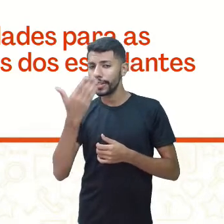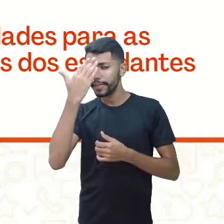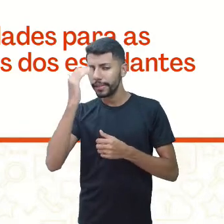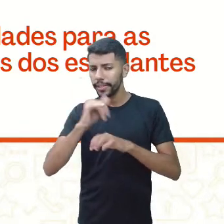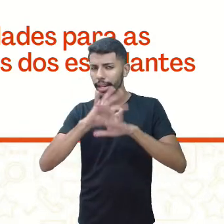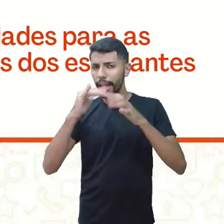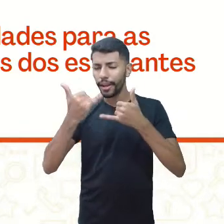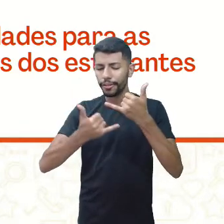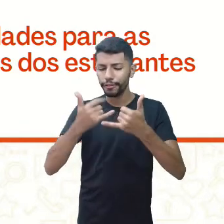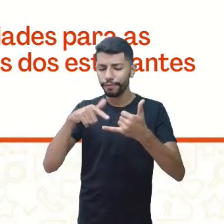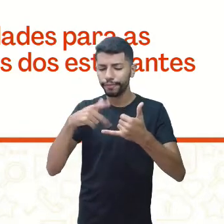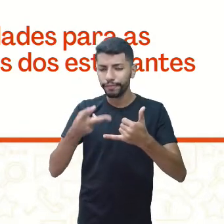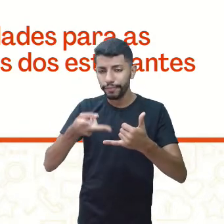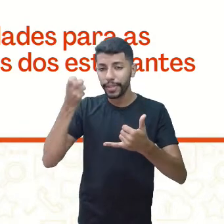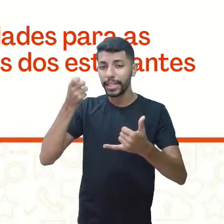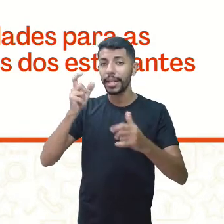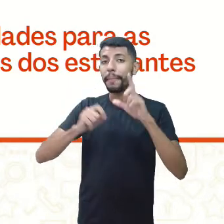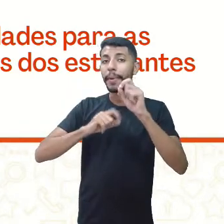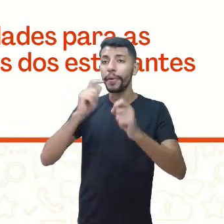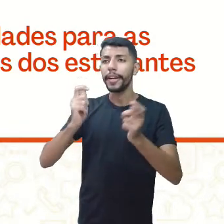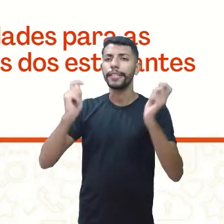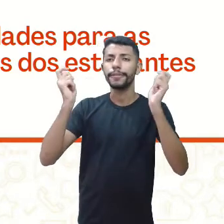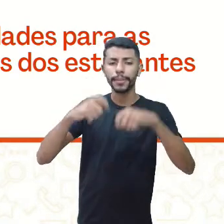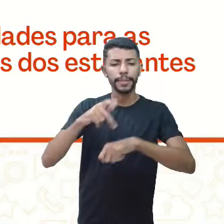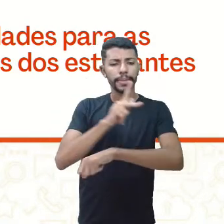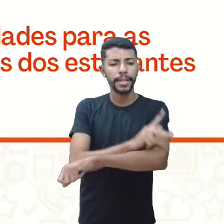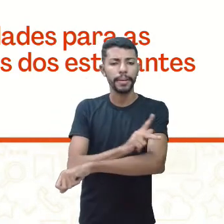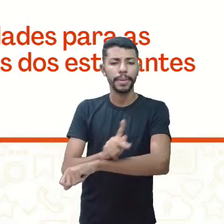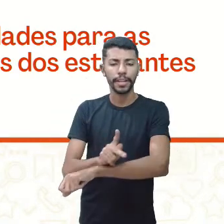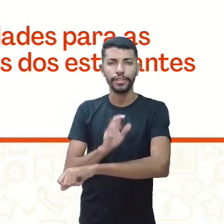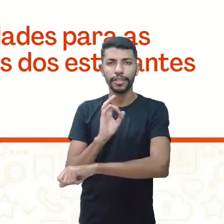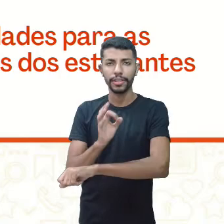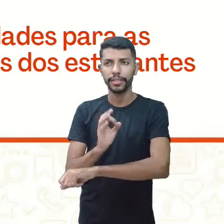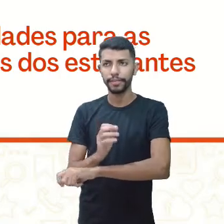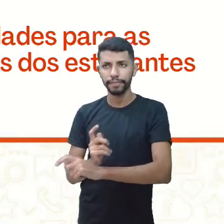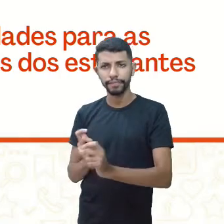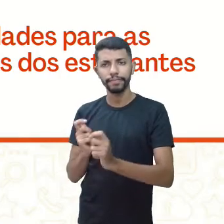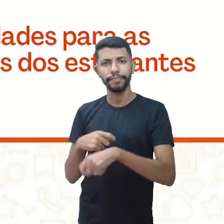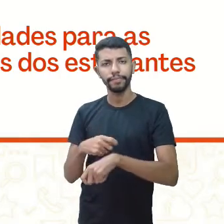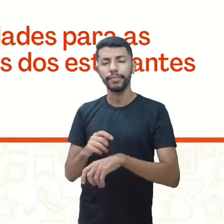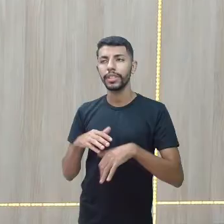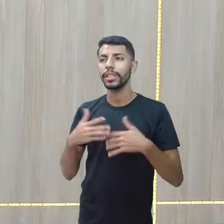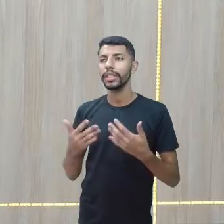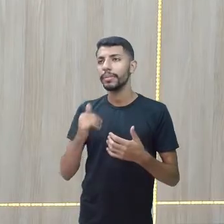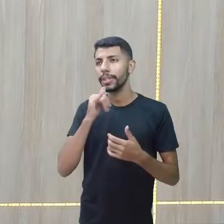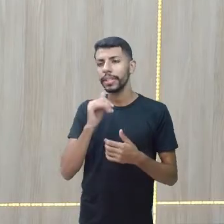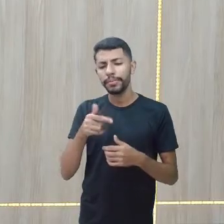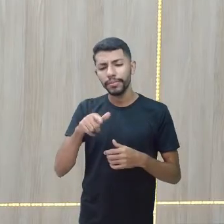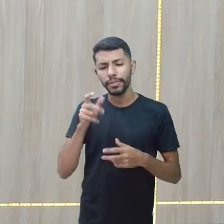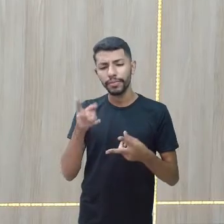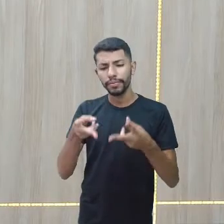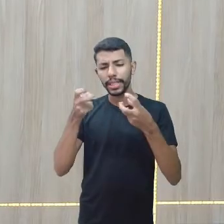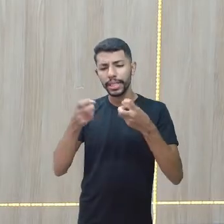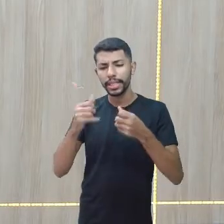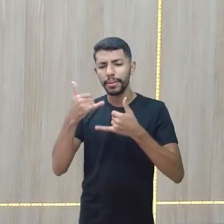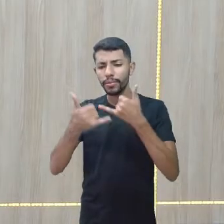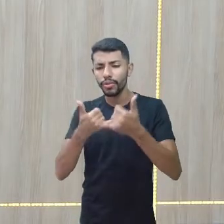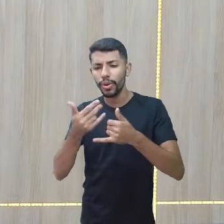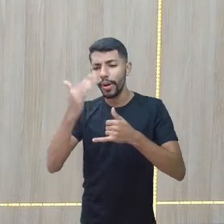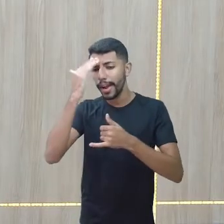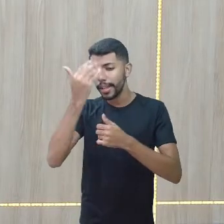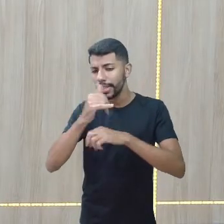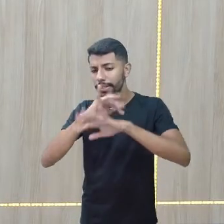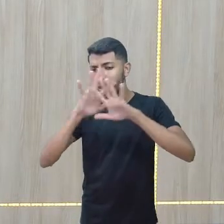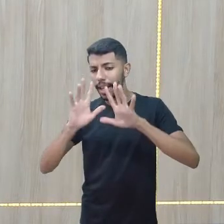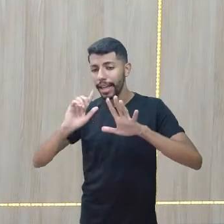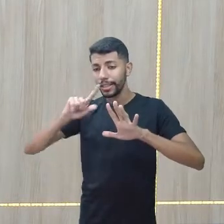poder perceber as possibilidades pedagógicas. Então, eu percebo o jogo, eu entendo o jogo, e aí eu vou,